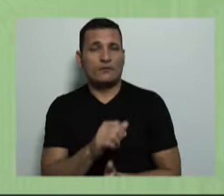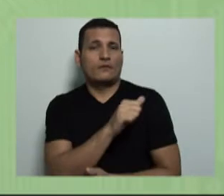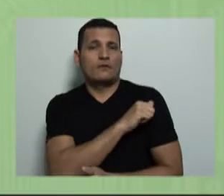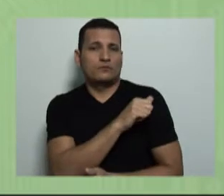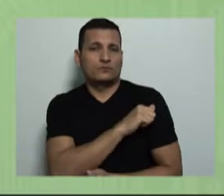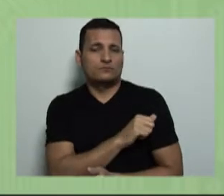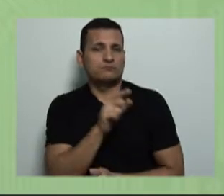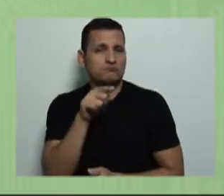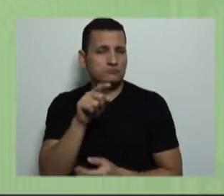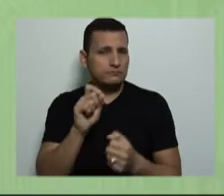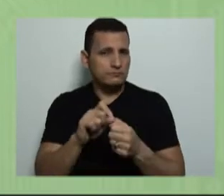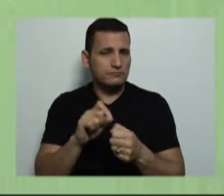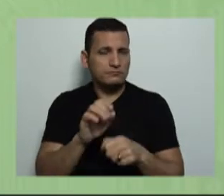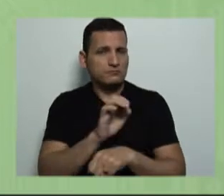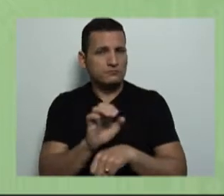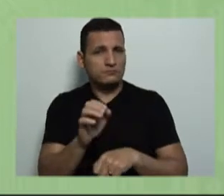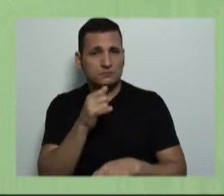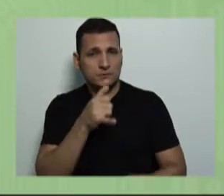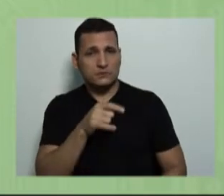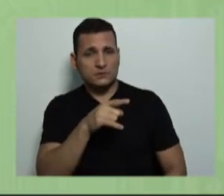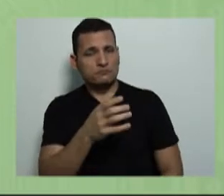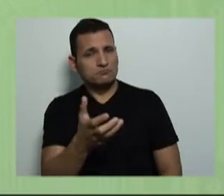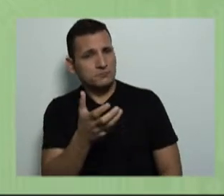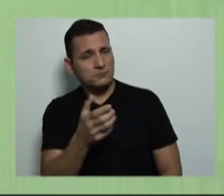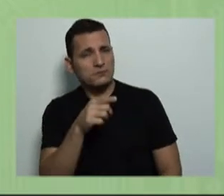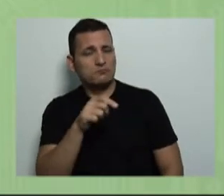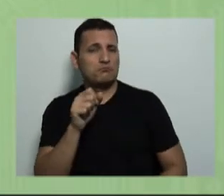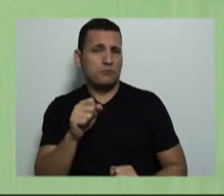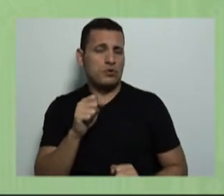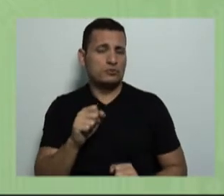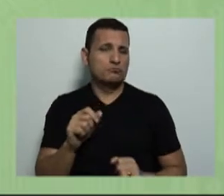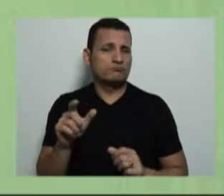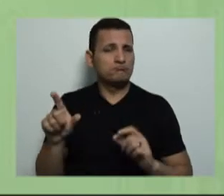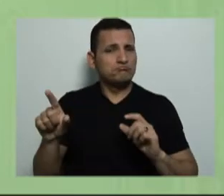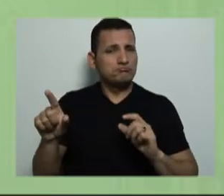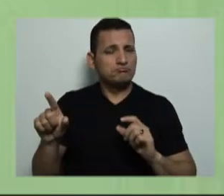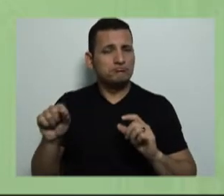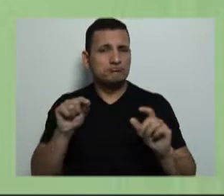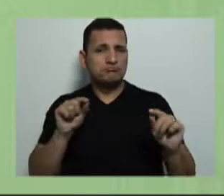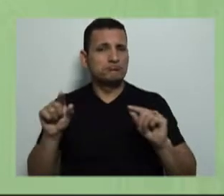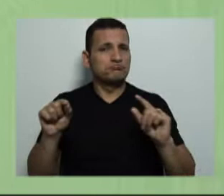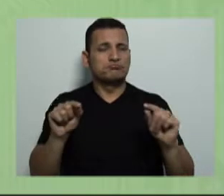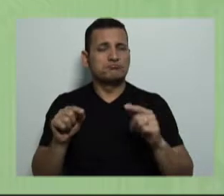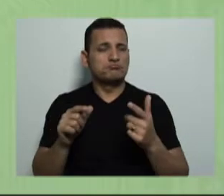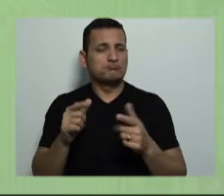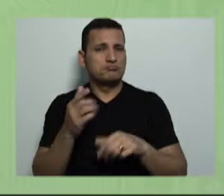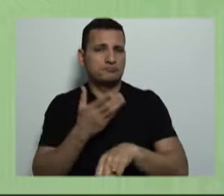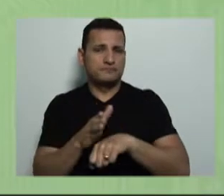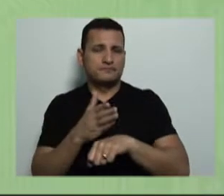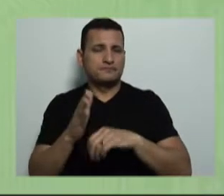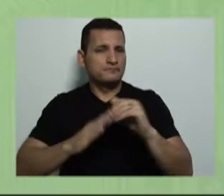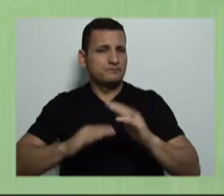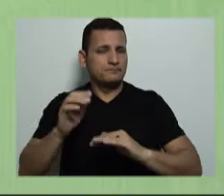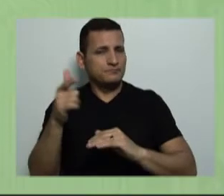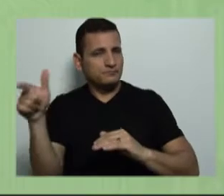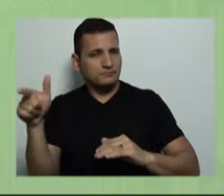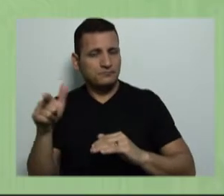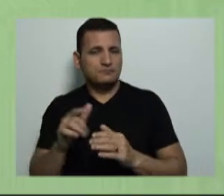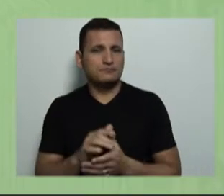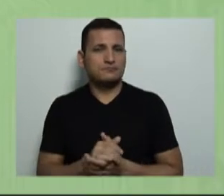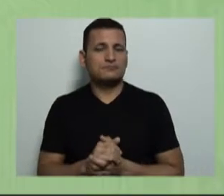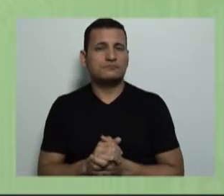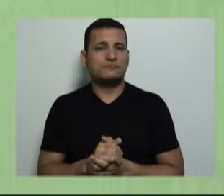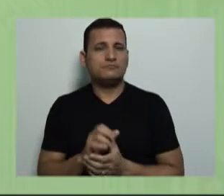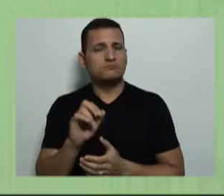só vai fazer o estágio caso ele queira. Ele pode optar aí por outra prática profissional ou outra